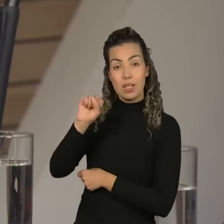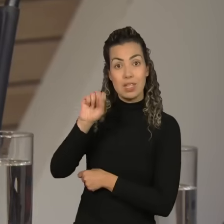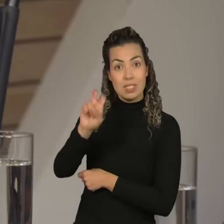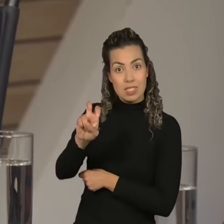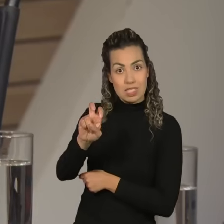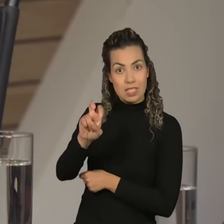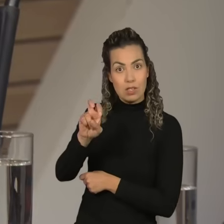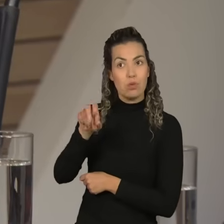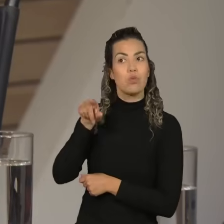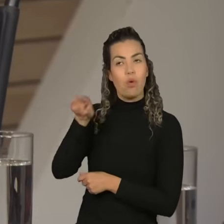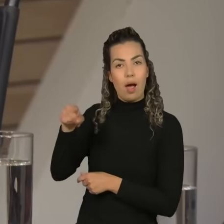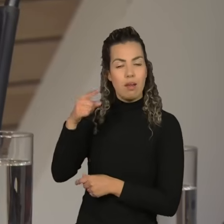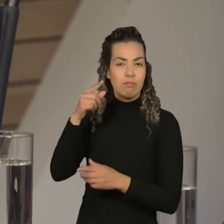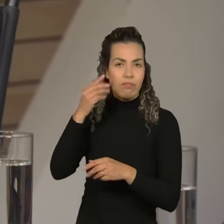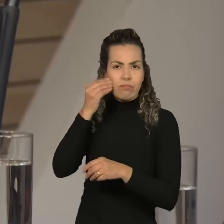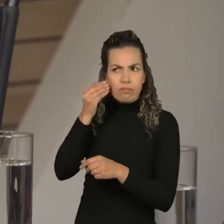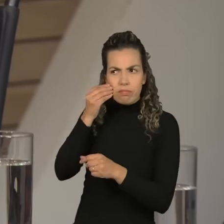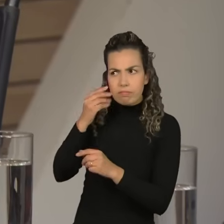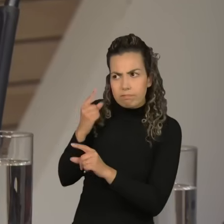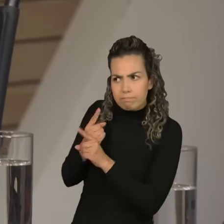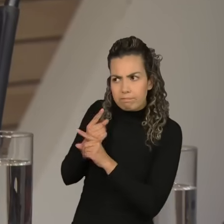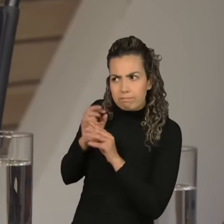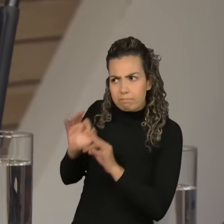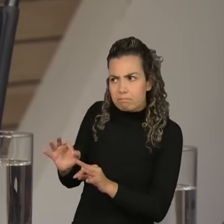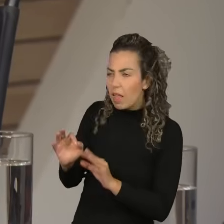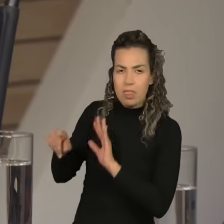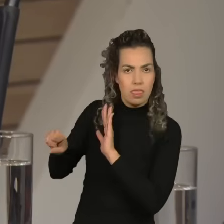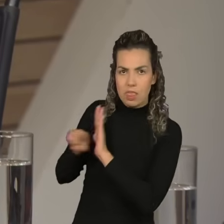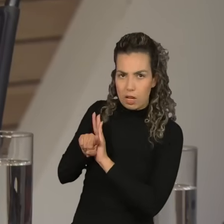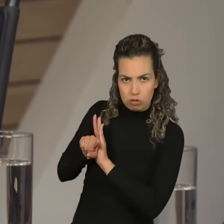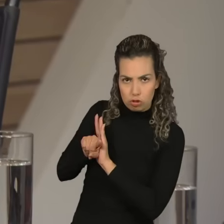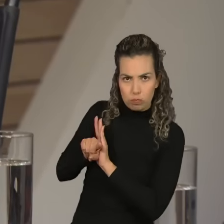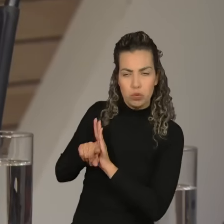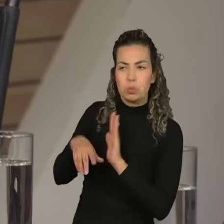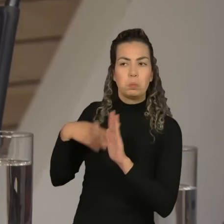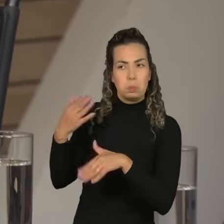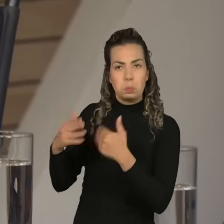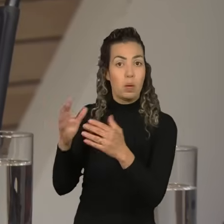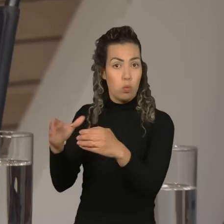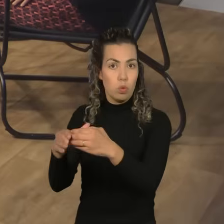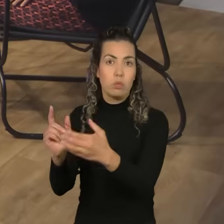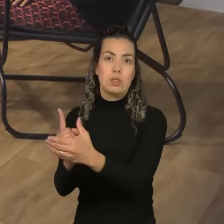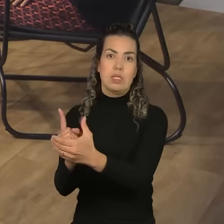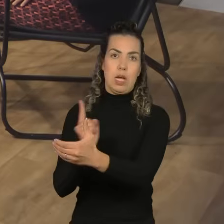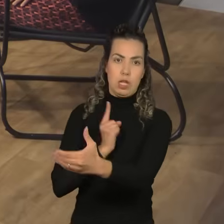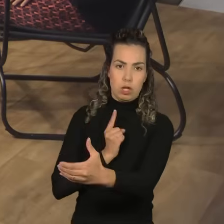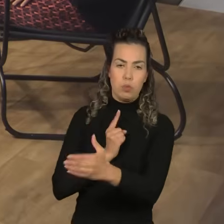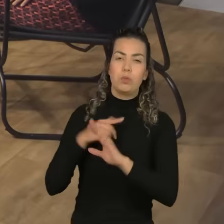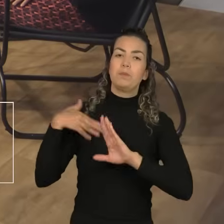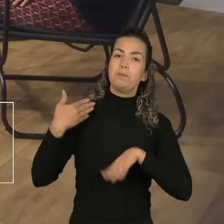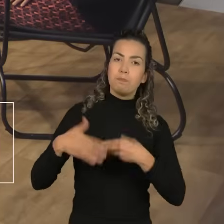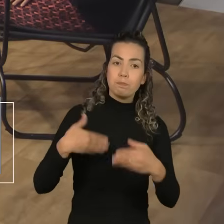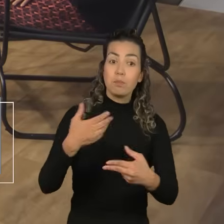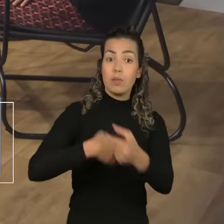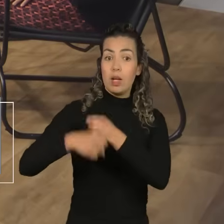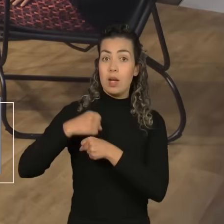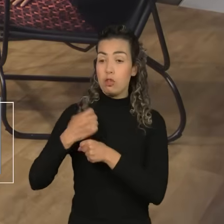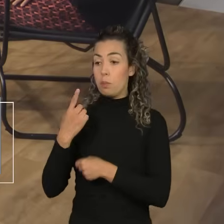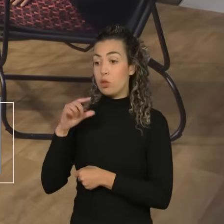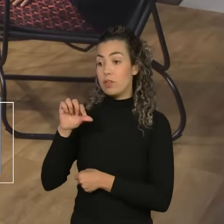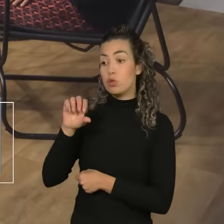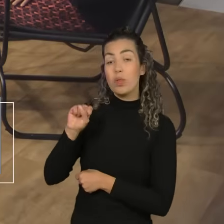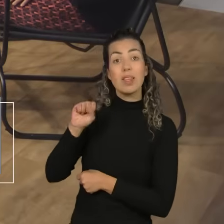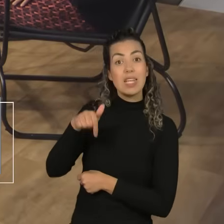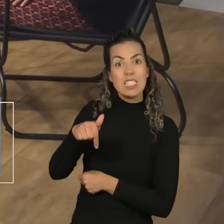do Barão Vermelho. E aí ele vai para a carreira solo. Em 87 ele faz o segundo teste, que dá positivo. Então ele tem de 87 a